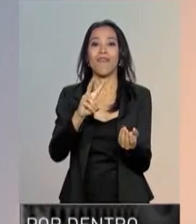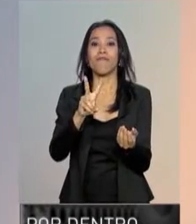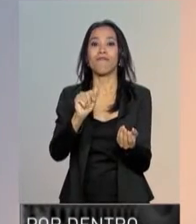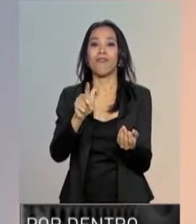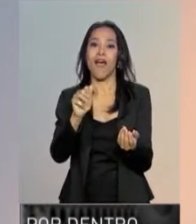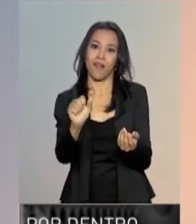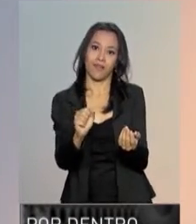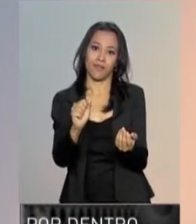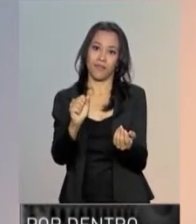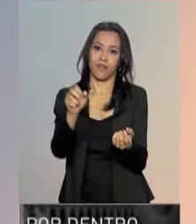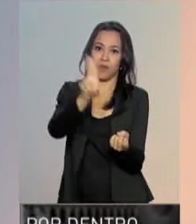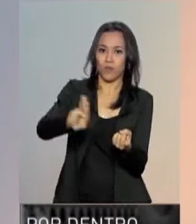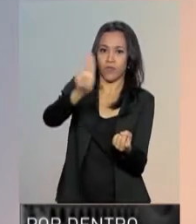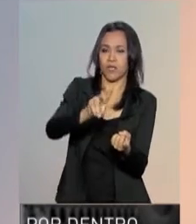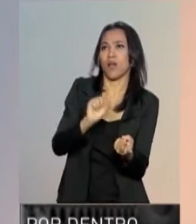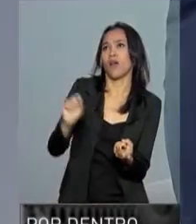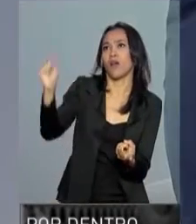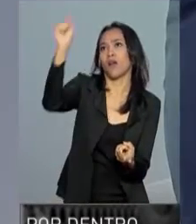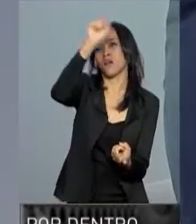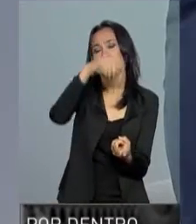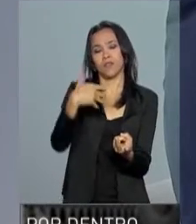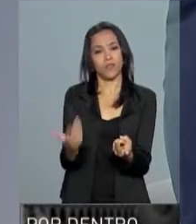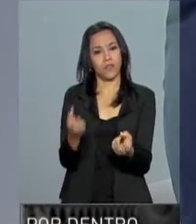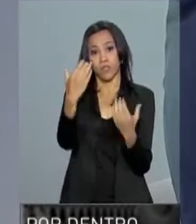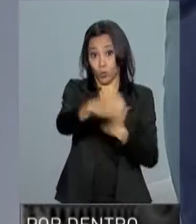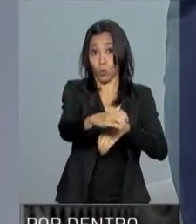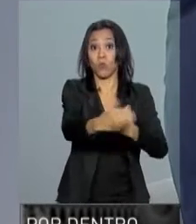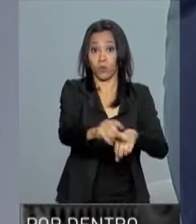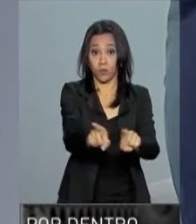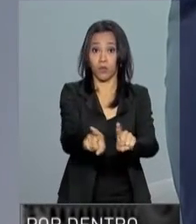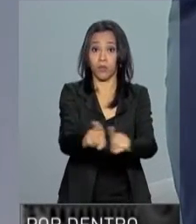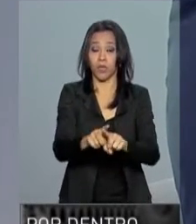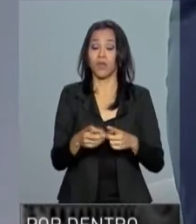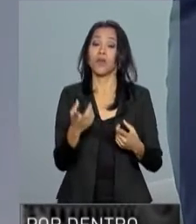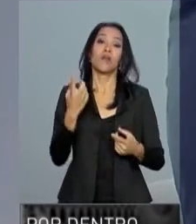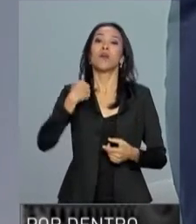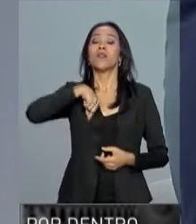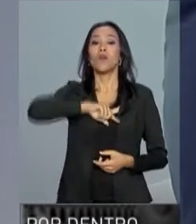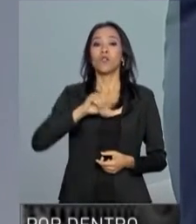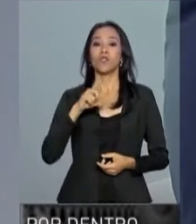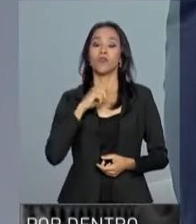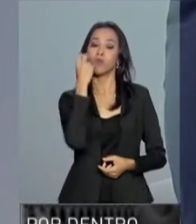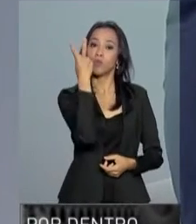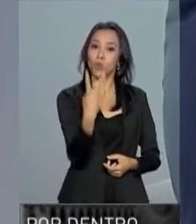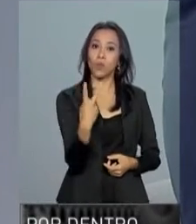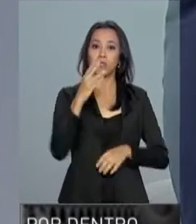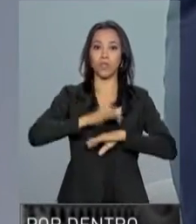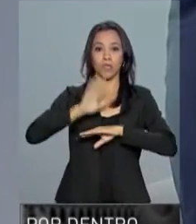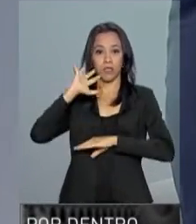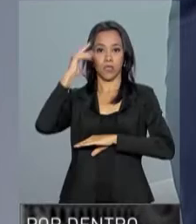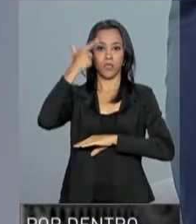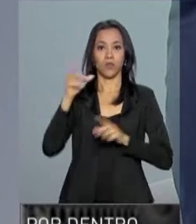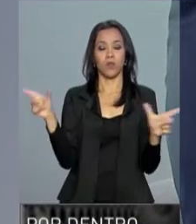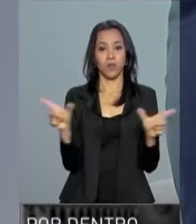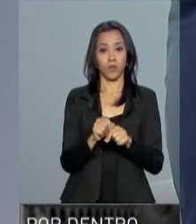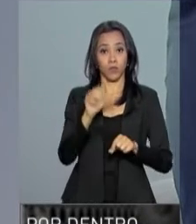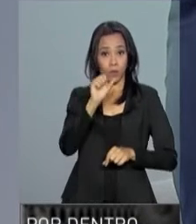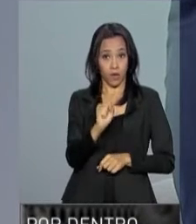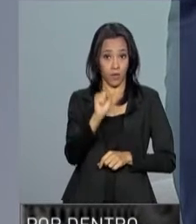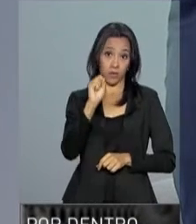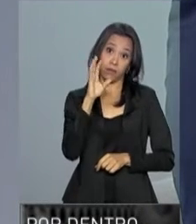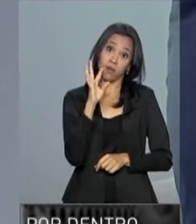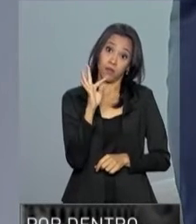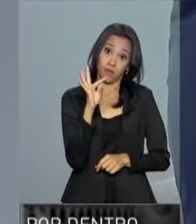tanto as duas cidades quantos no ponto dos concursos públicos nós tivemos duas decisões do STF é